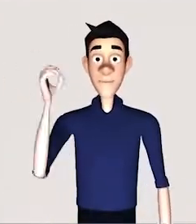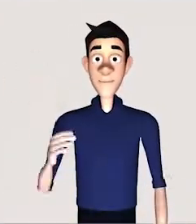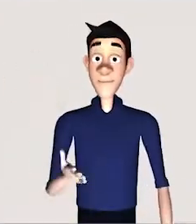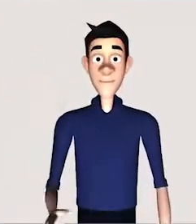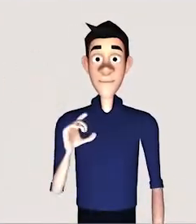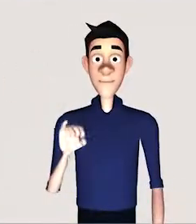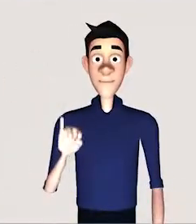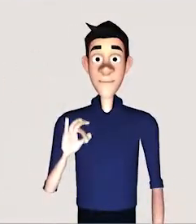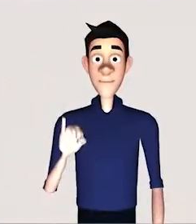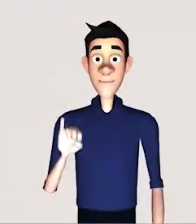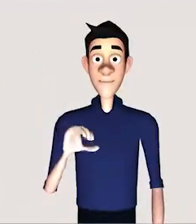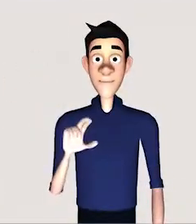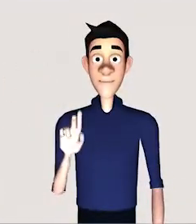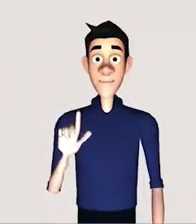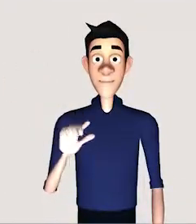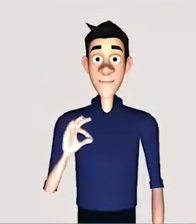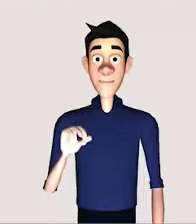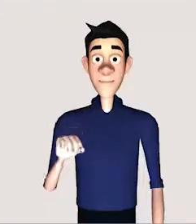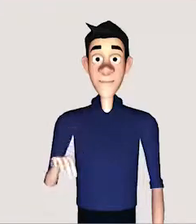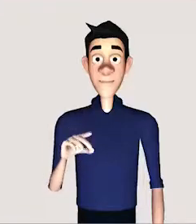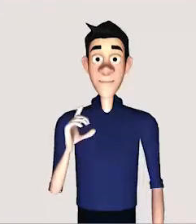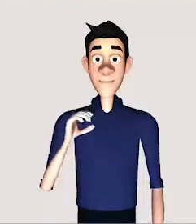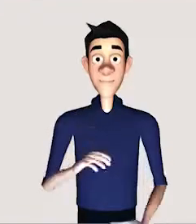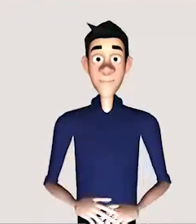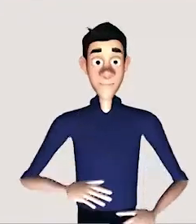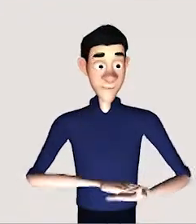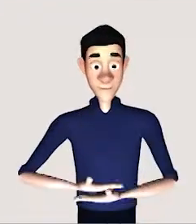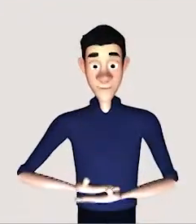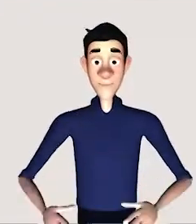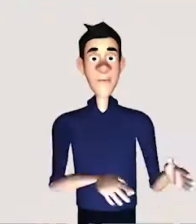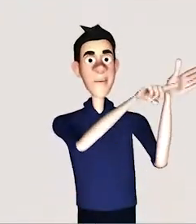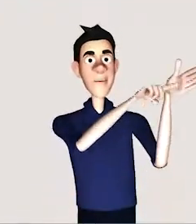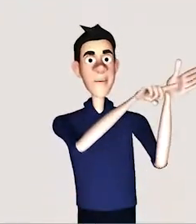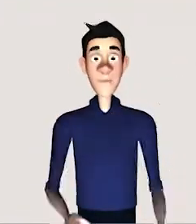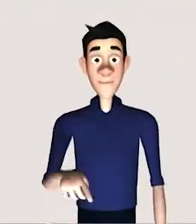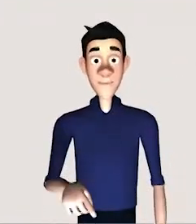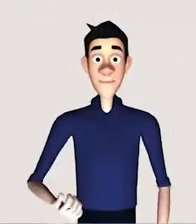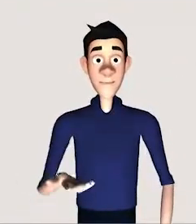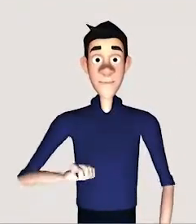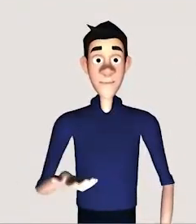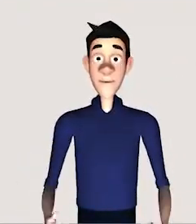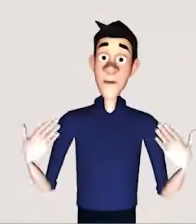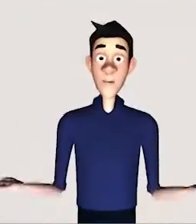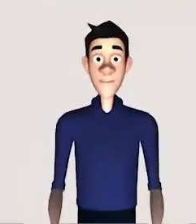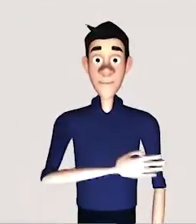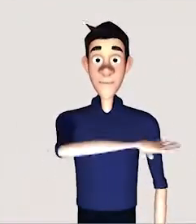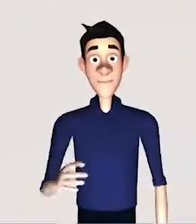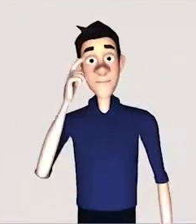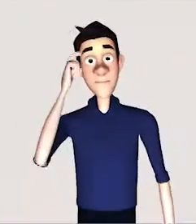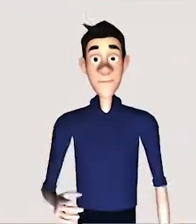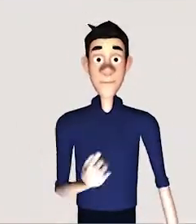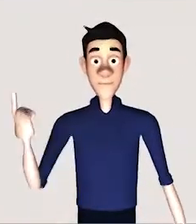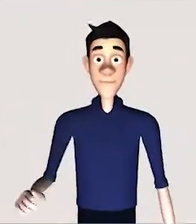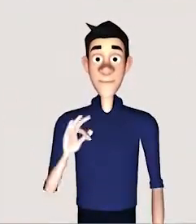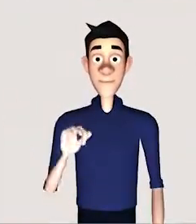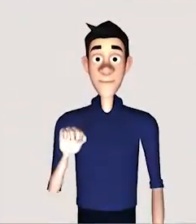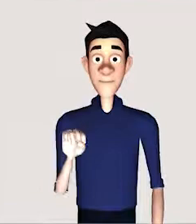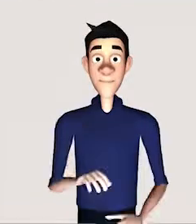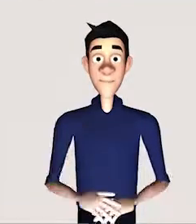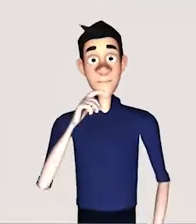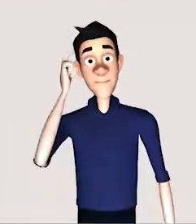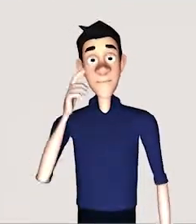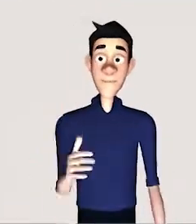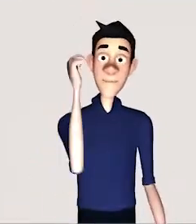precisa participar tantas pessoas, aplico em 1 mês, 2 meses. Então, vai pensando em cada uma dessas